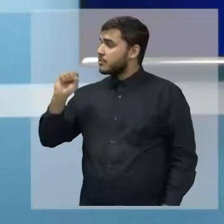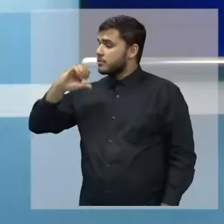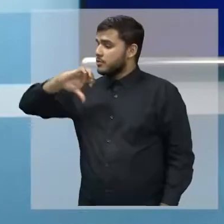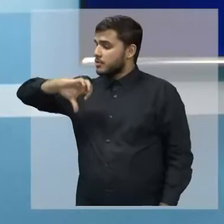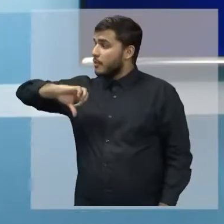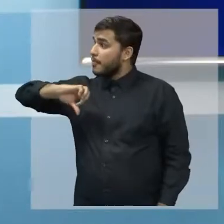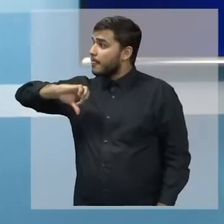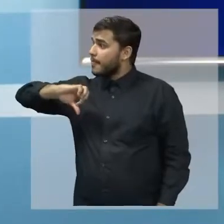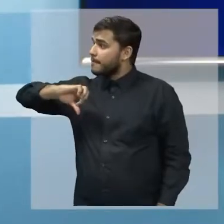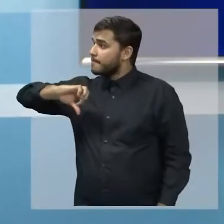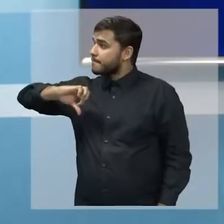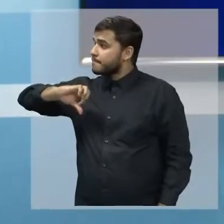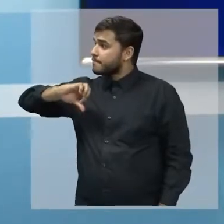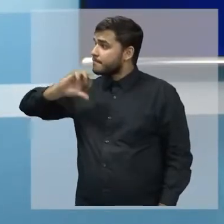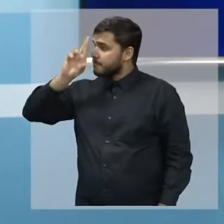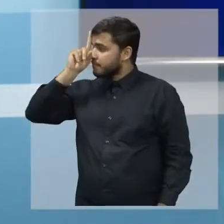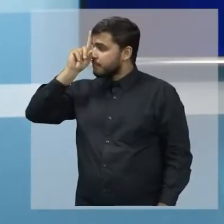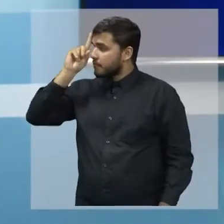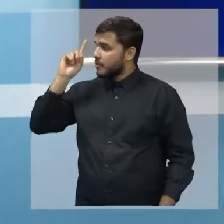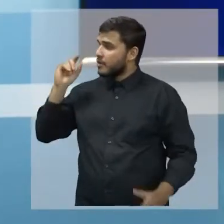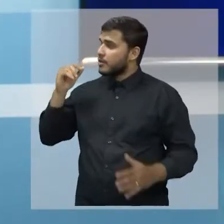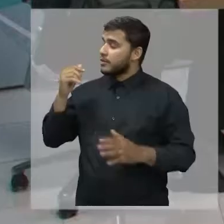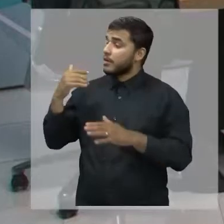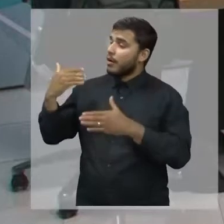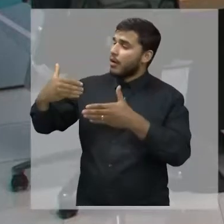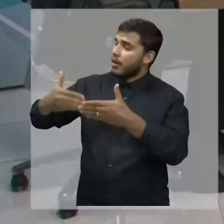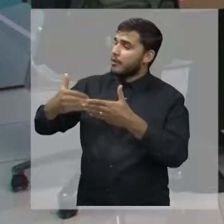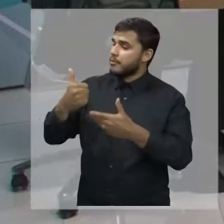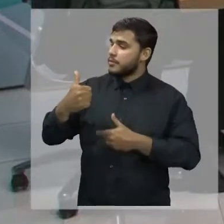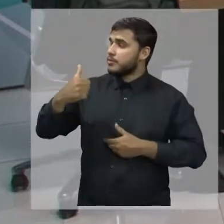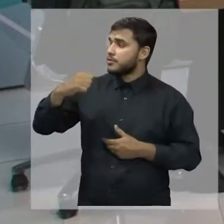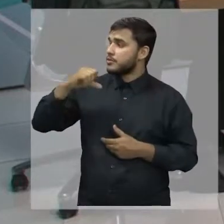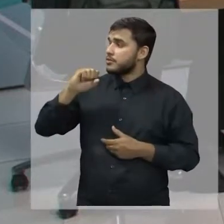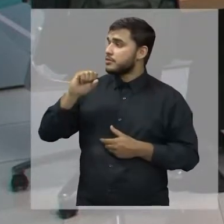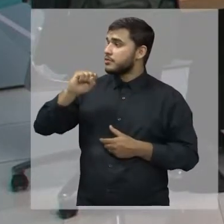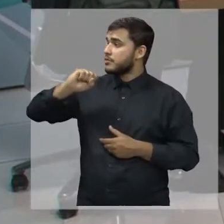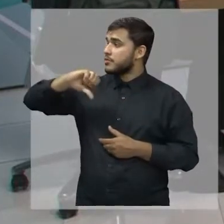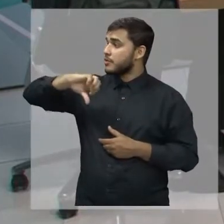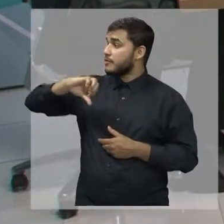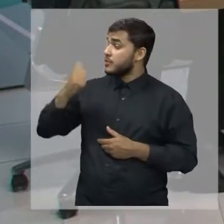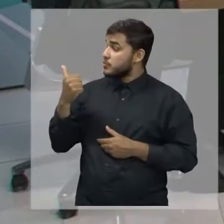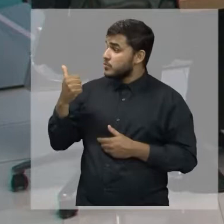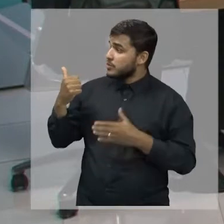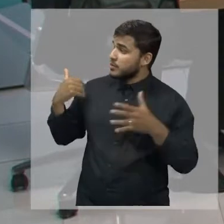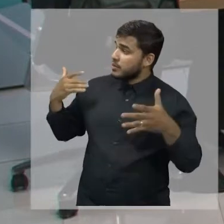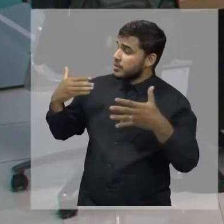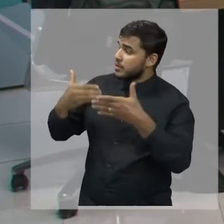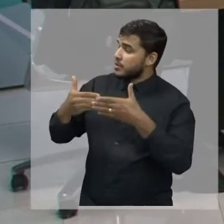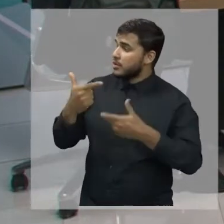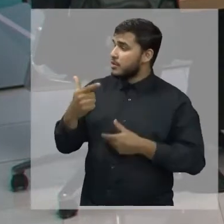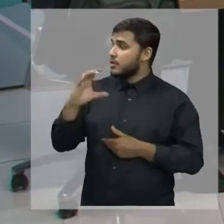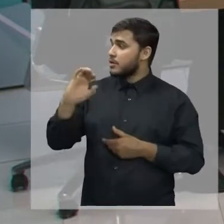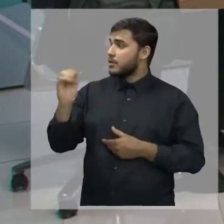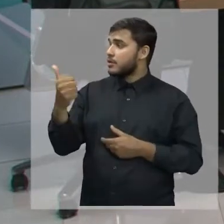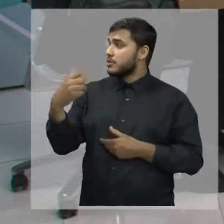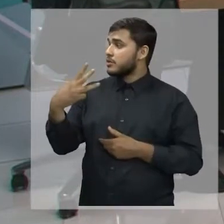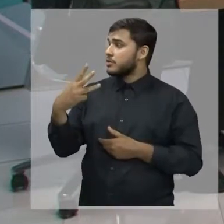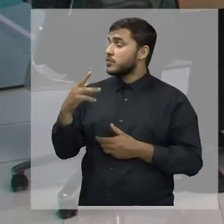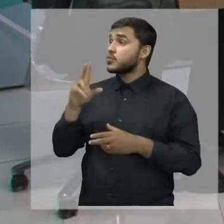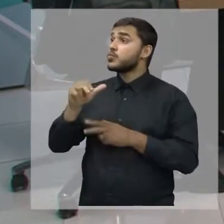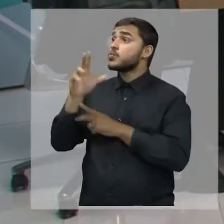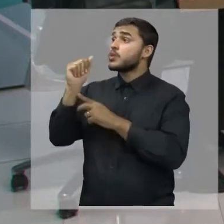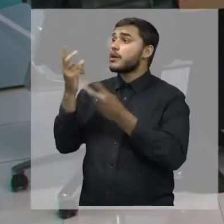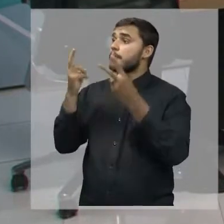e 1891, que o Supremo foi instalado, até 2013, o Supremo nunca tinha prendido um deputado. Foi